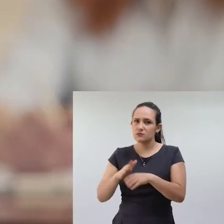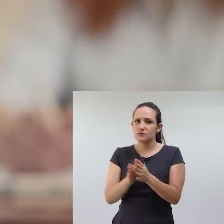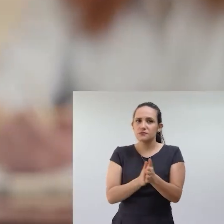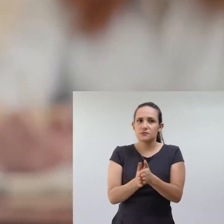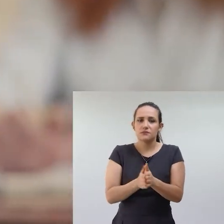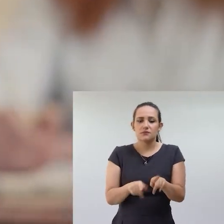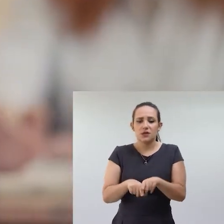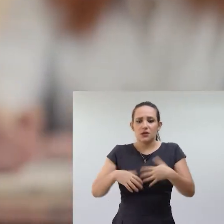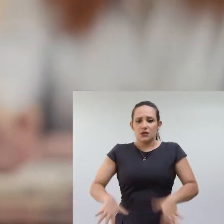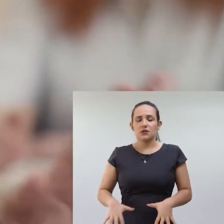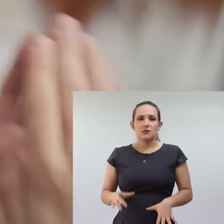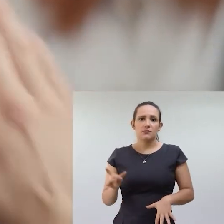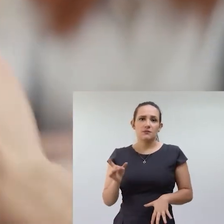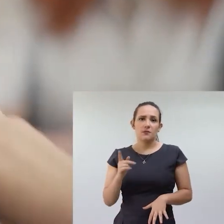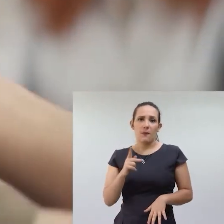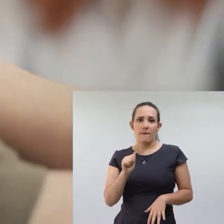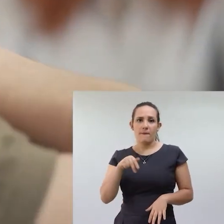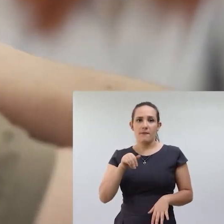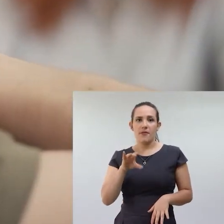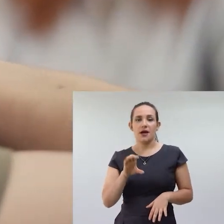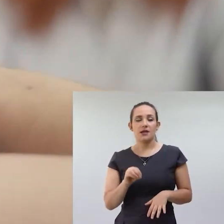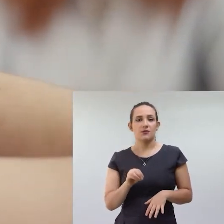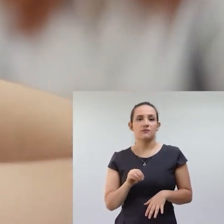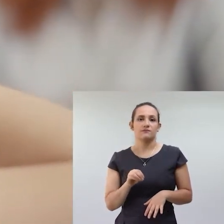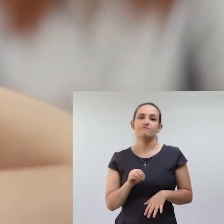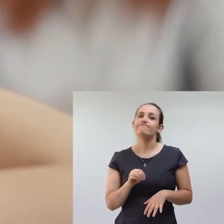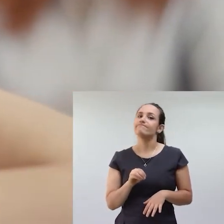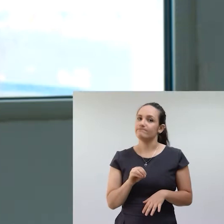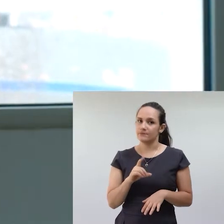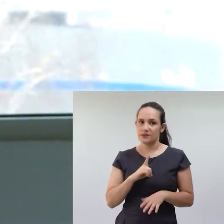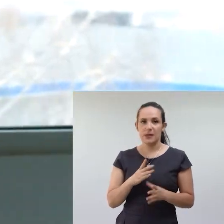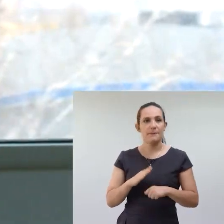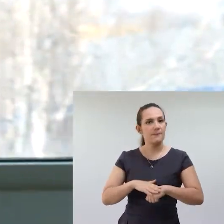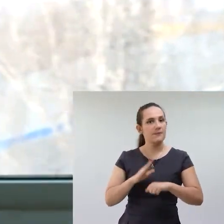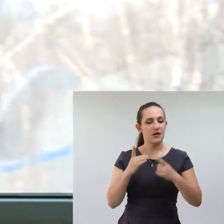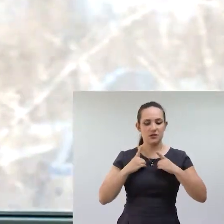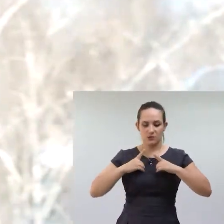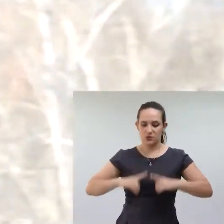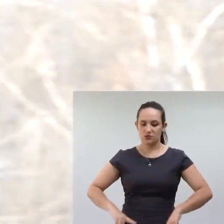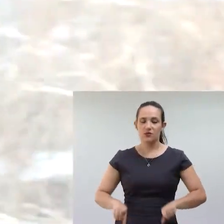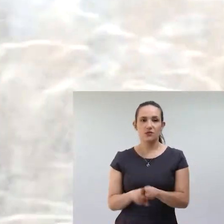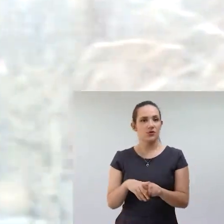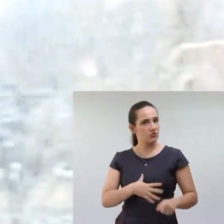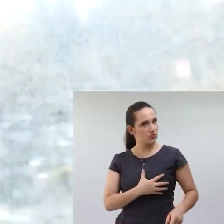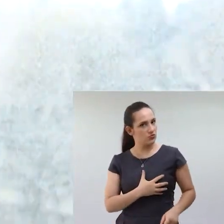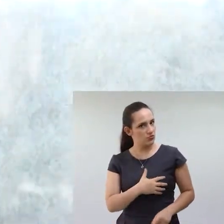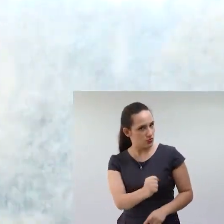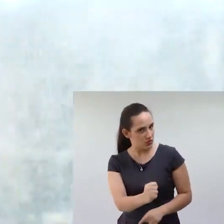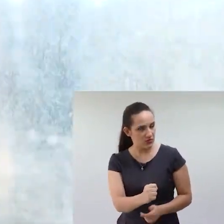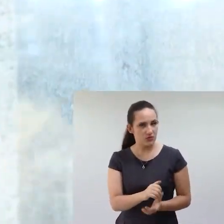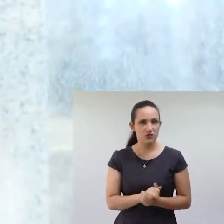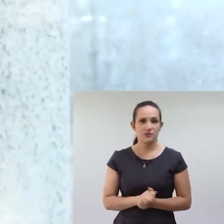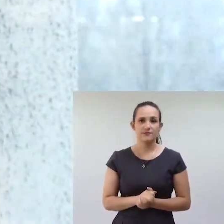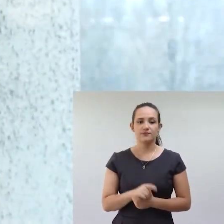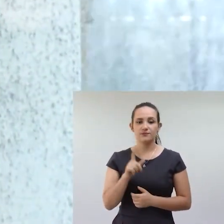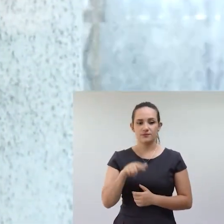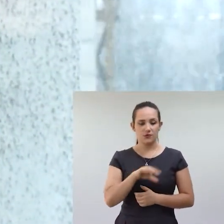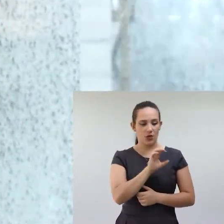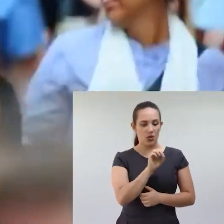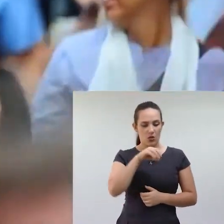casos de ansiedade e pânico e um risco aumentado para casos de depressão e suicídio.